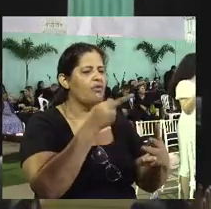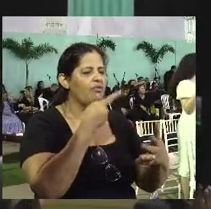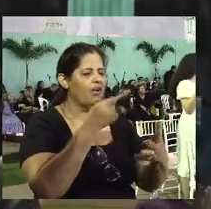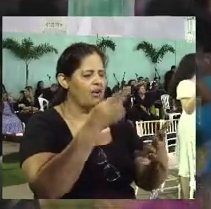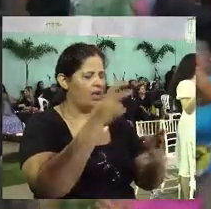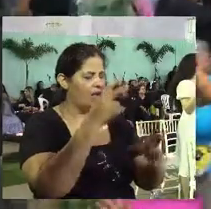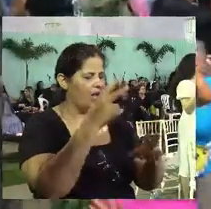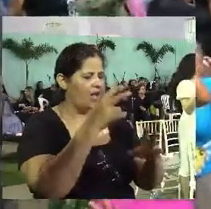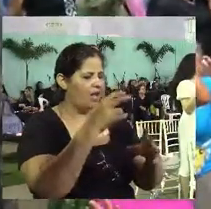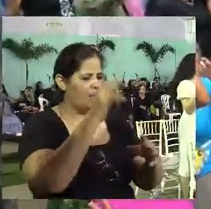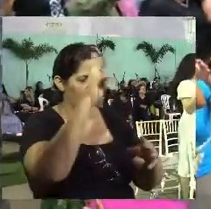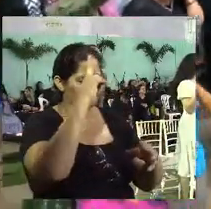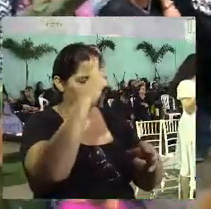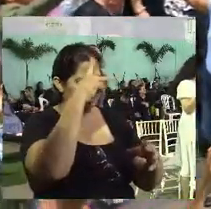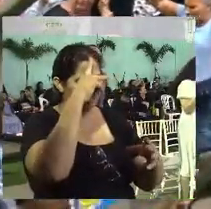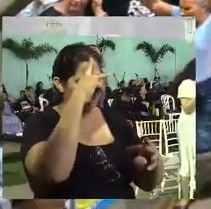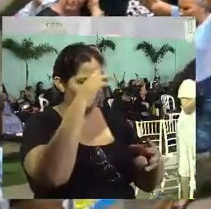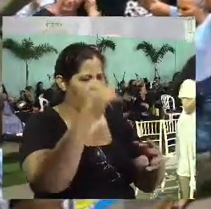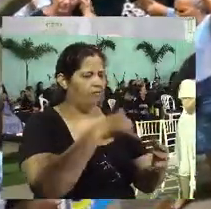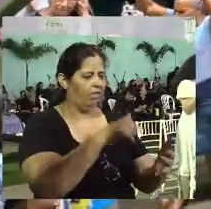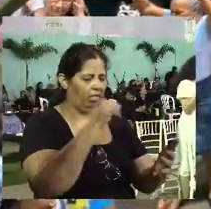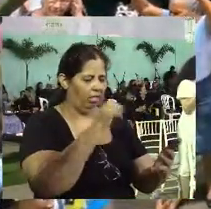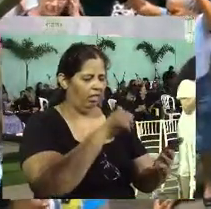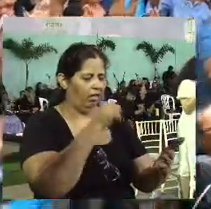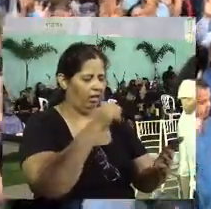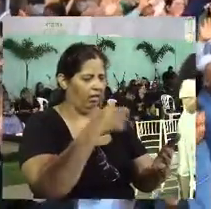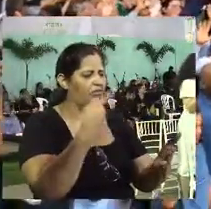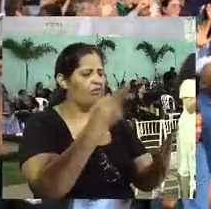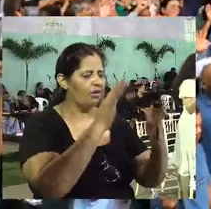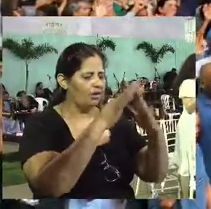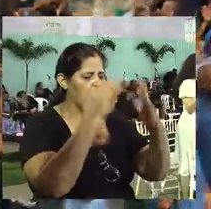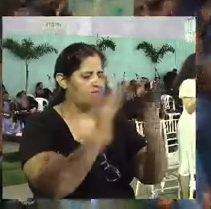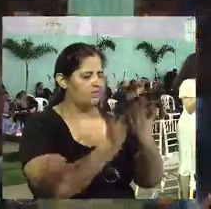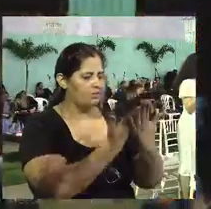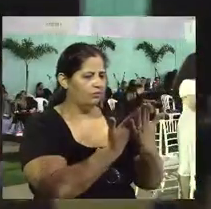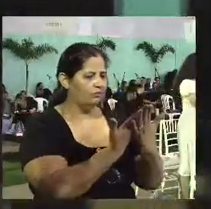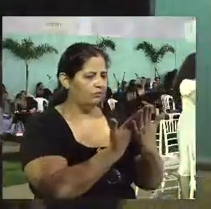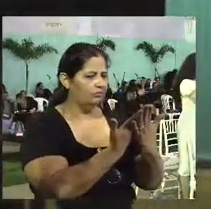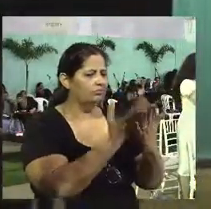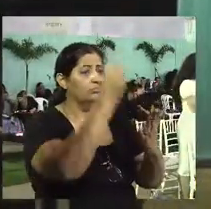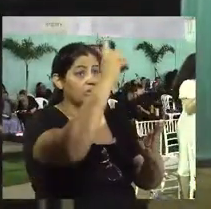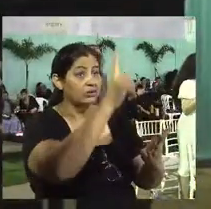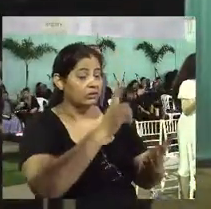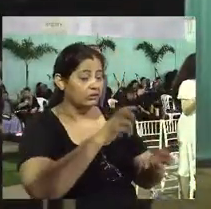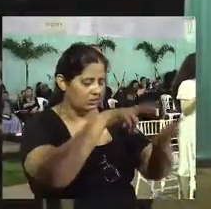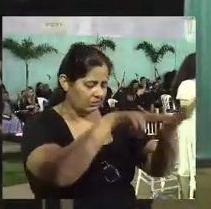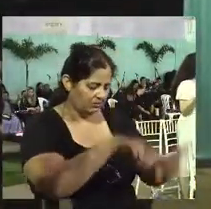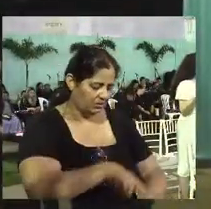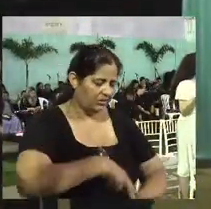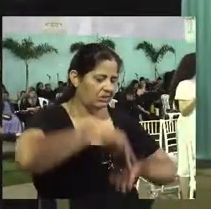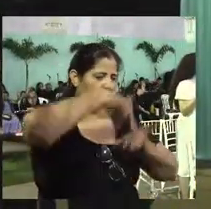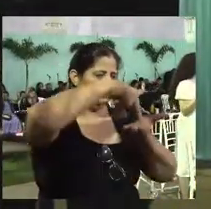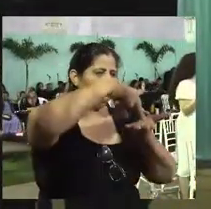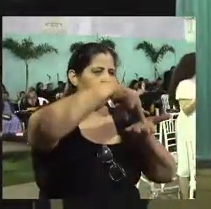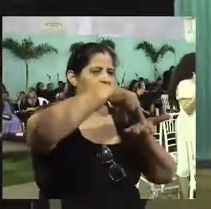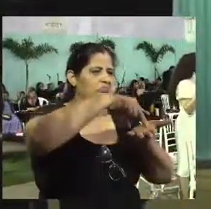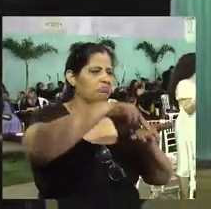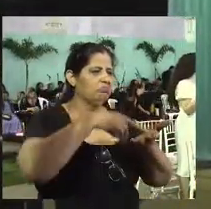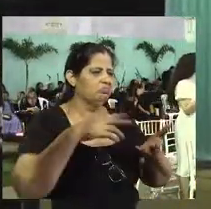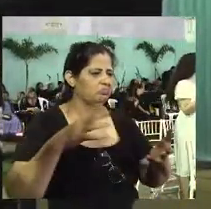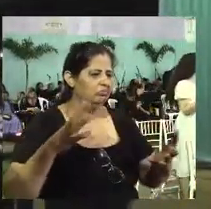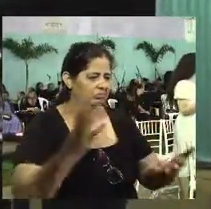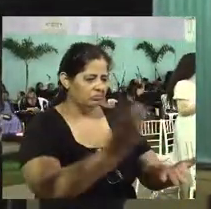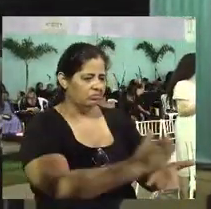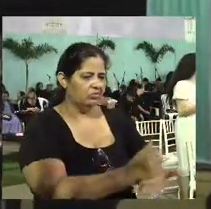vou pregar nos Bares vou pregar nas escolas Deus vai levantar você como um grande ganhador de almas